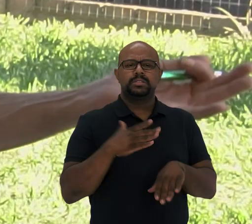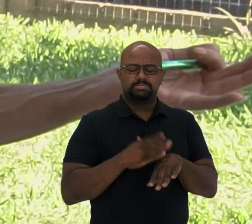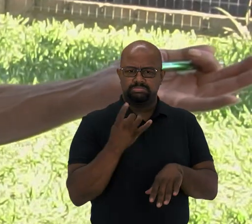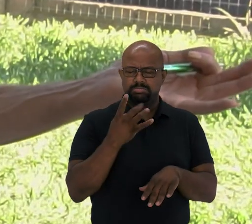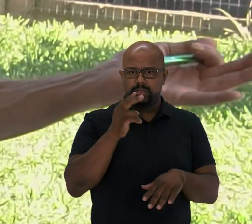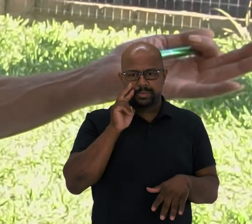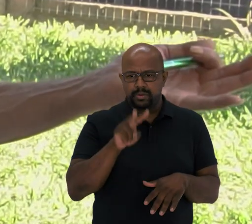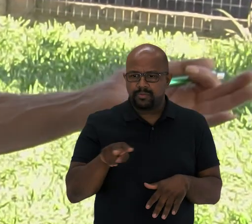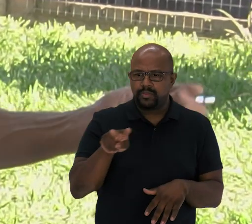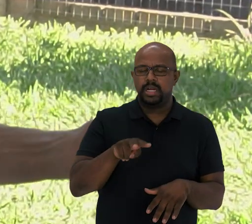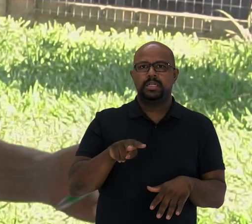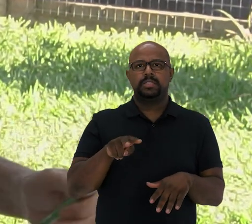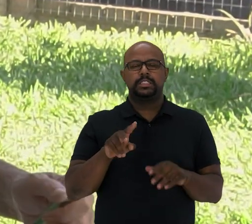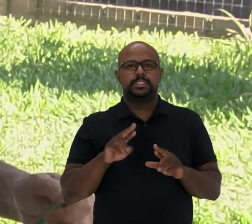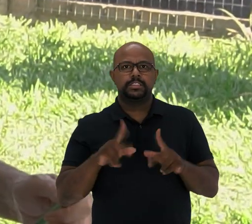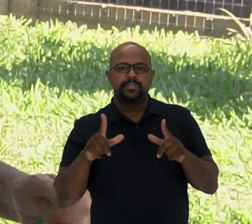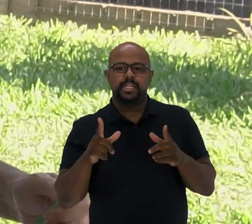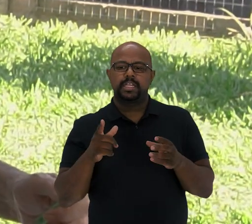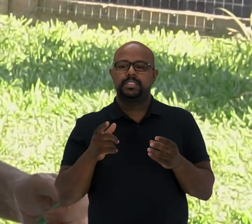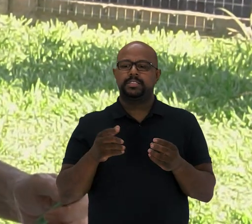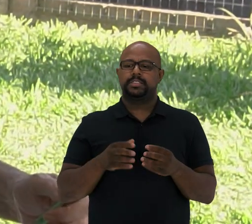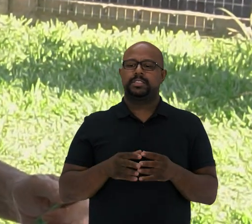por ver as coisas diferentes,